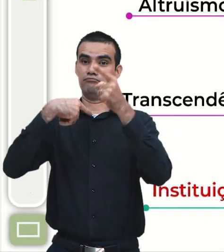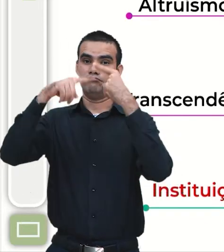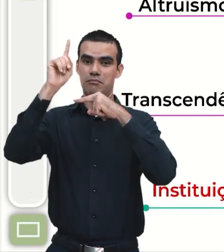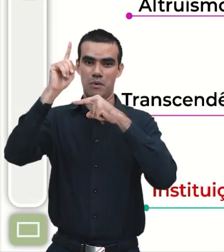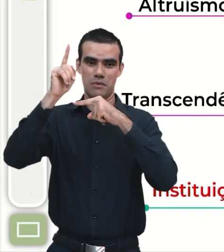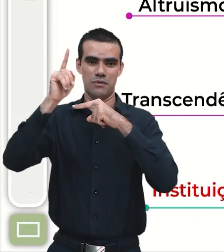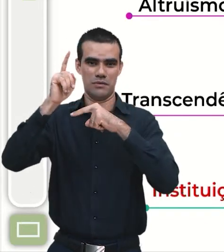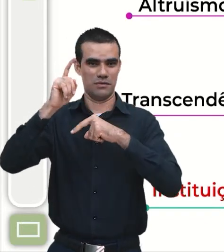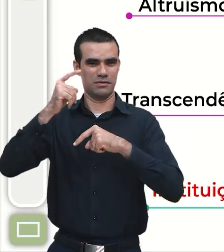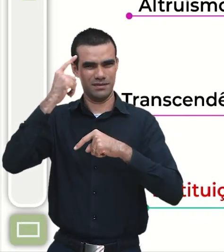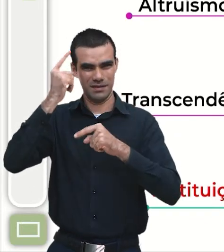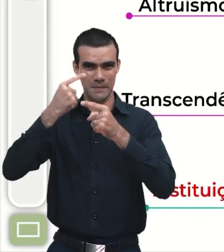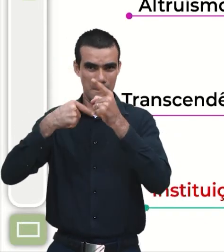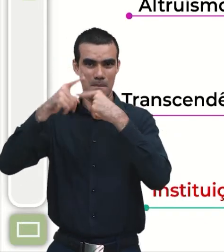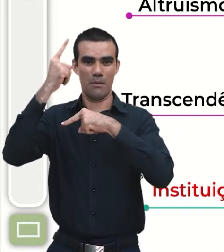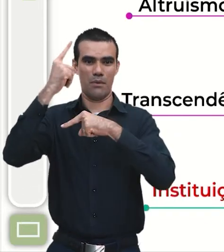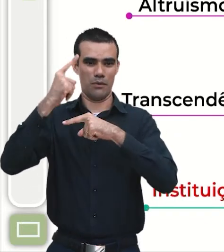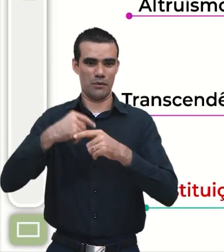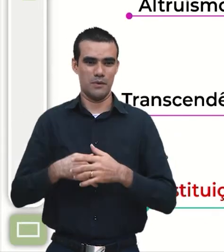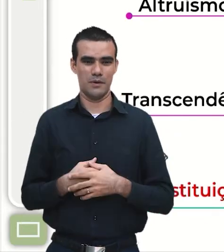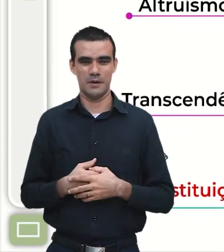transcendência.